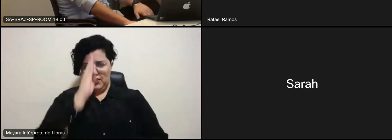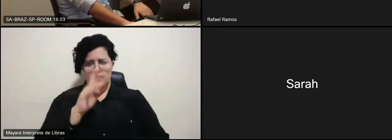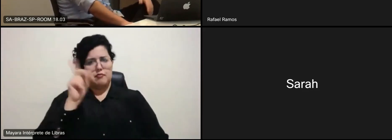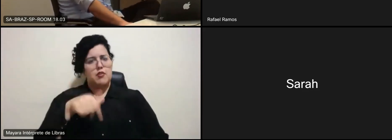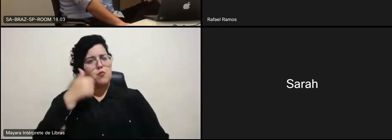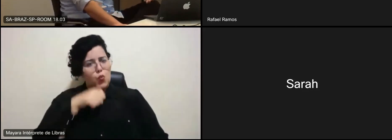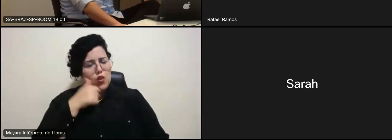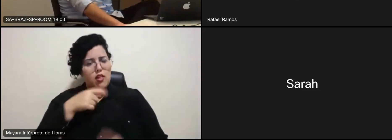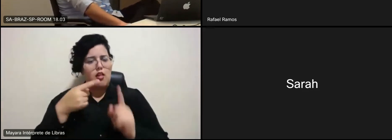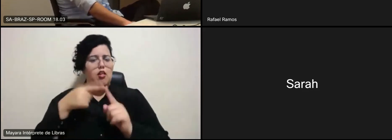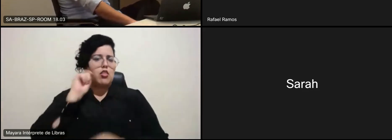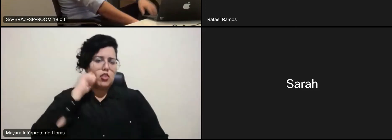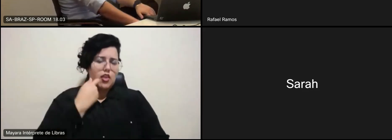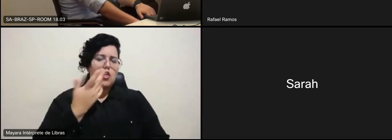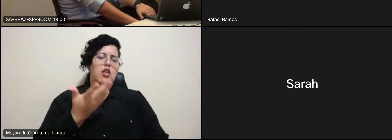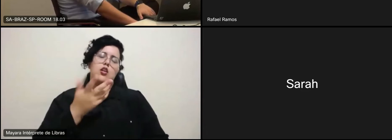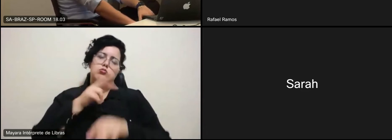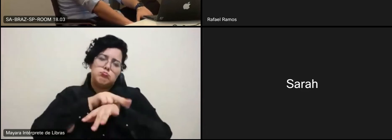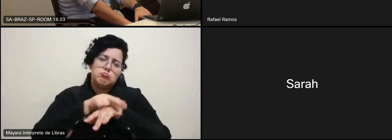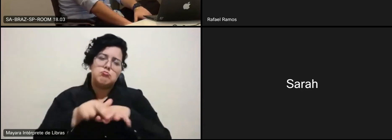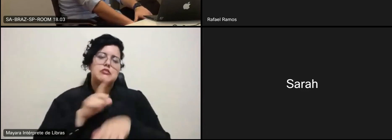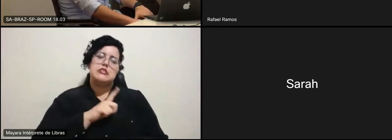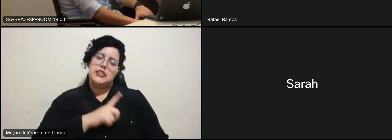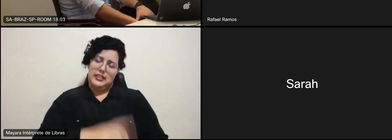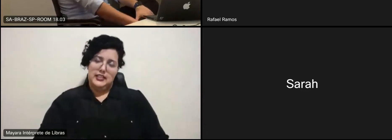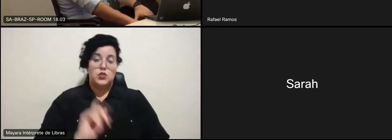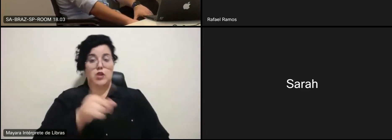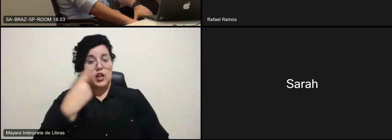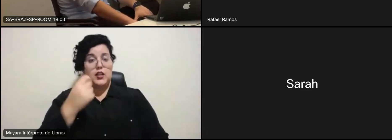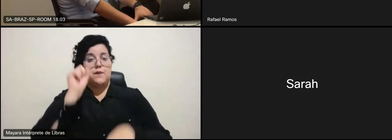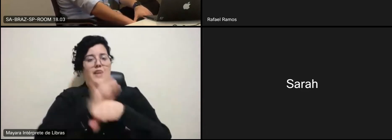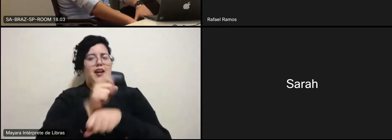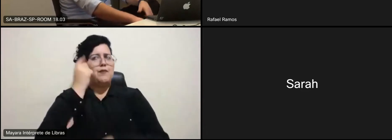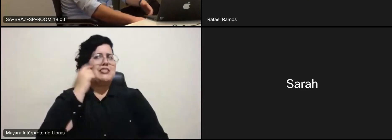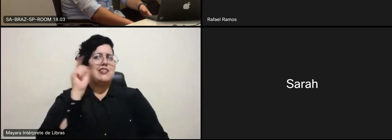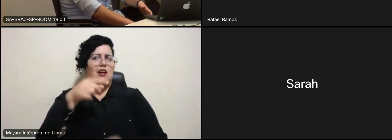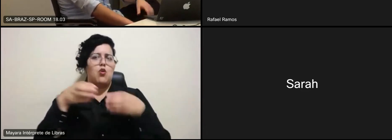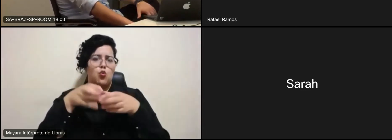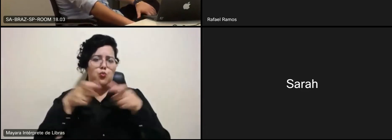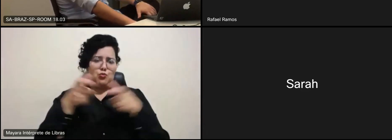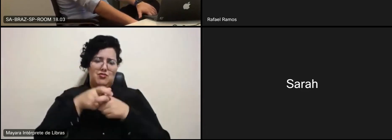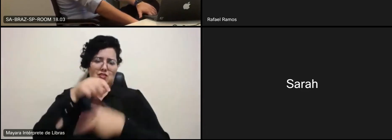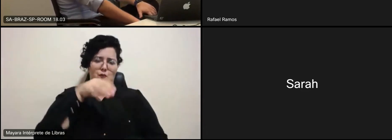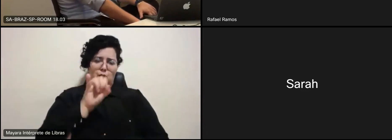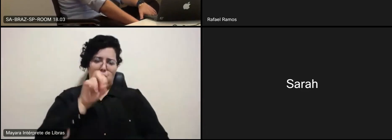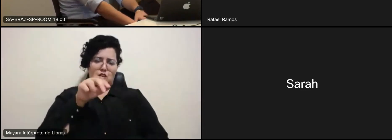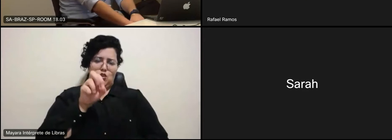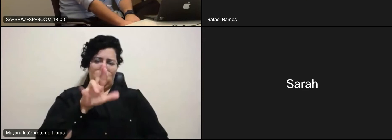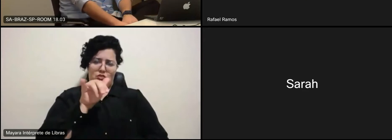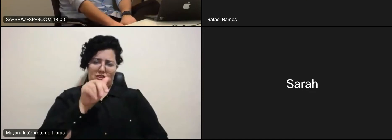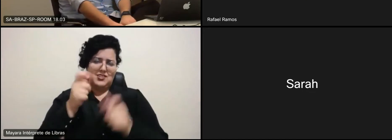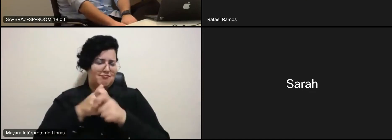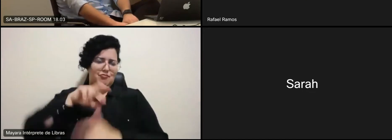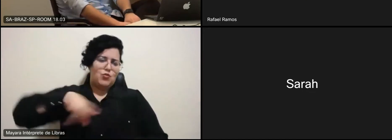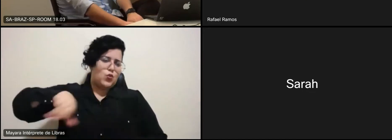mulheres, são negros, são negras. Então, assim, a gente tem que parar de tratar com diminuir quem é diferente da gente, a gente tem